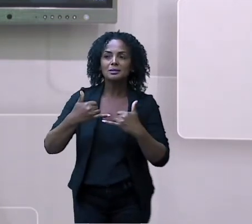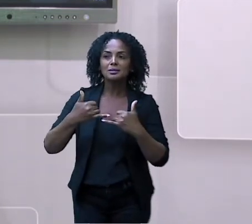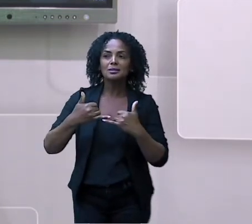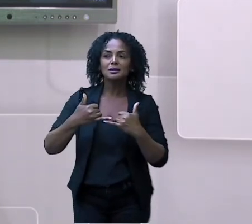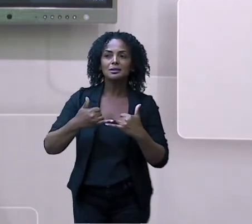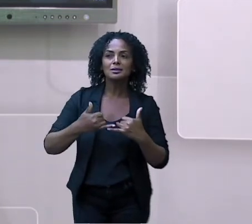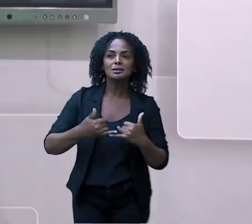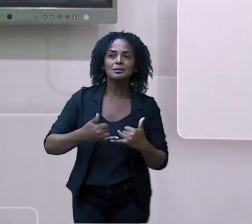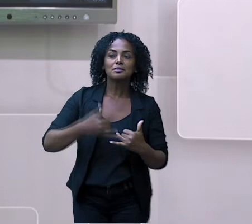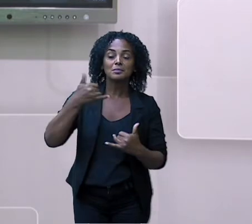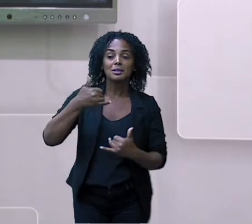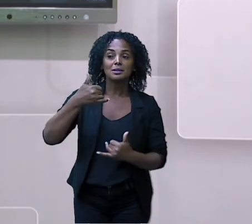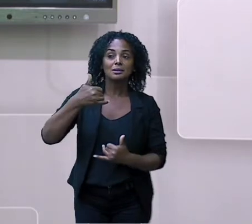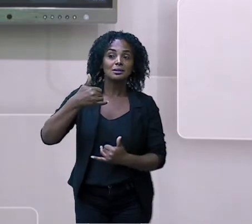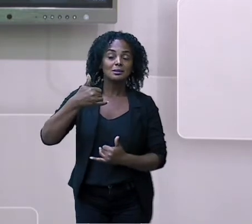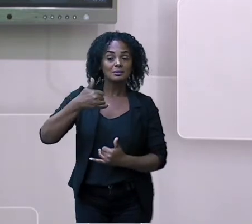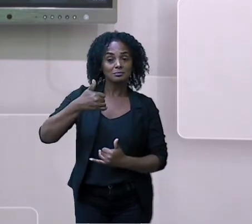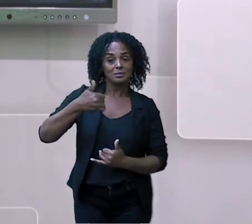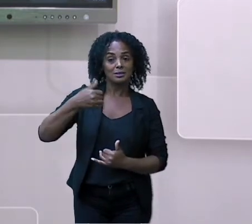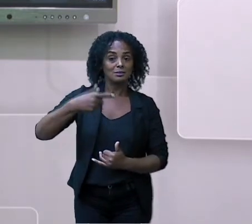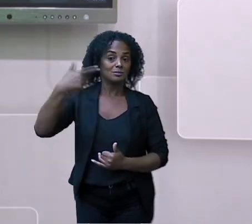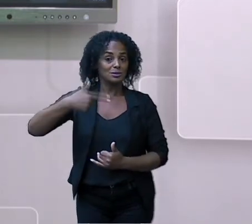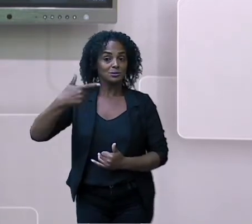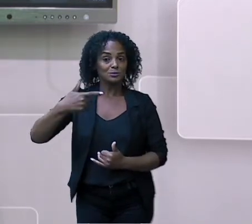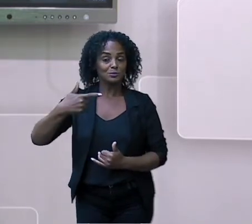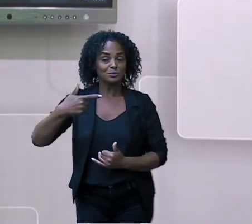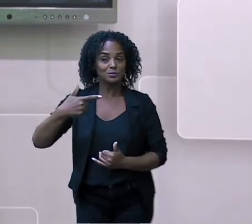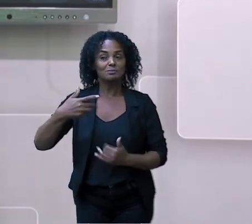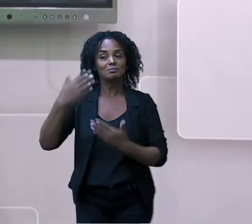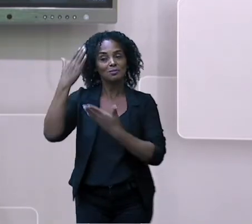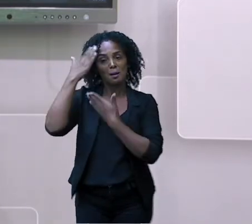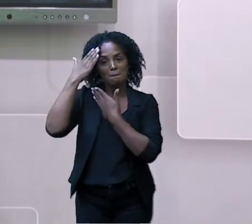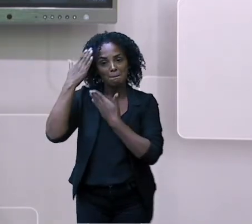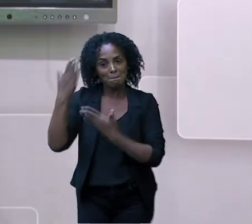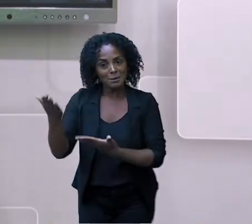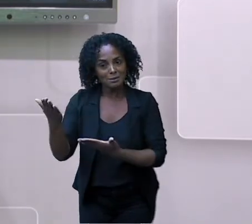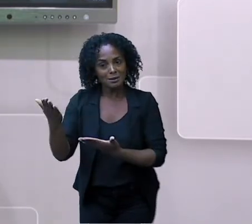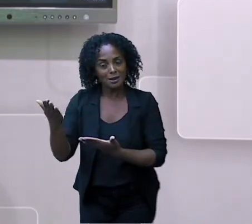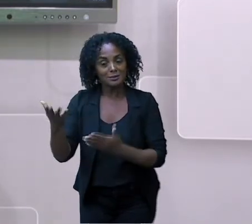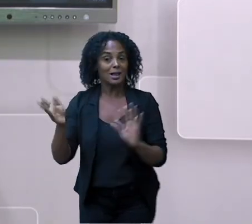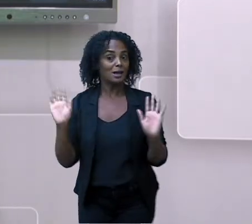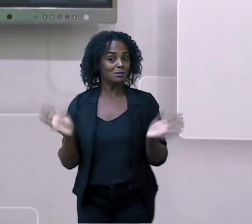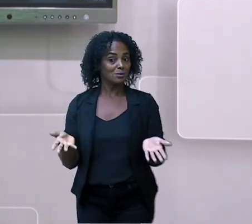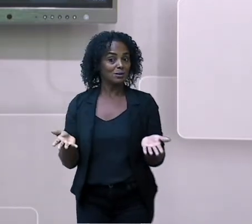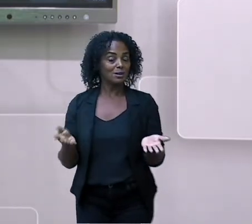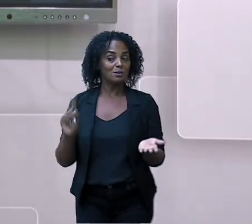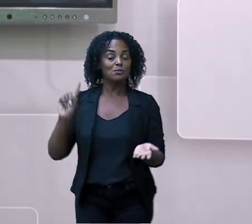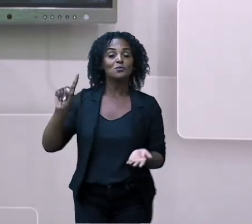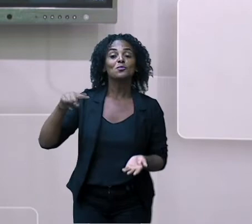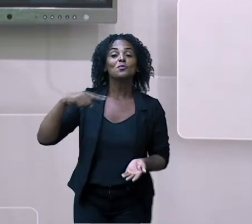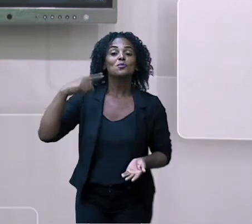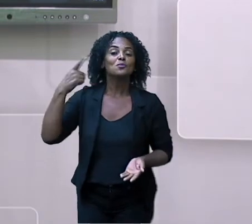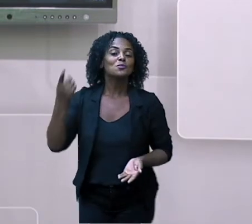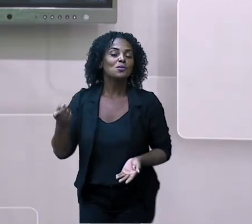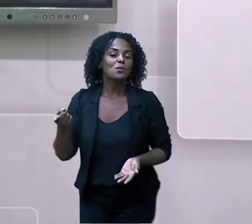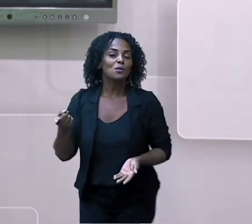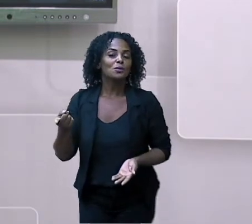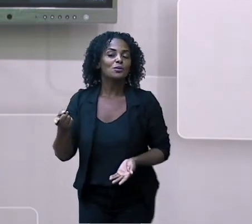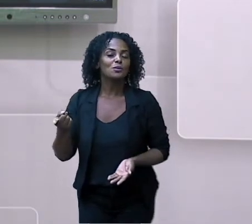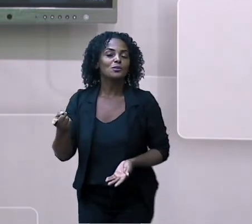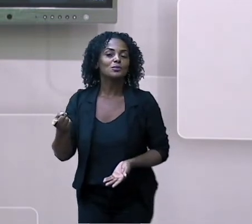lugar. Vamos lá. Muito obrigado, César. Agora eu vou chamar para jogar